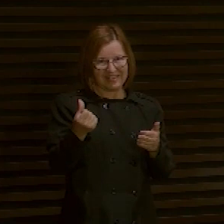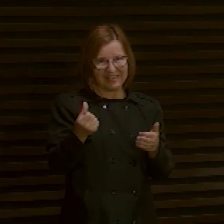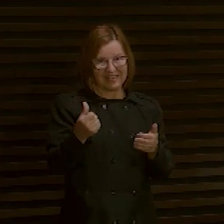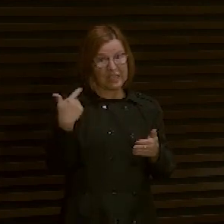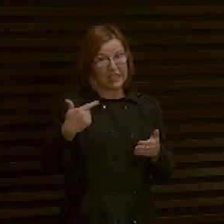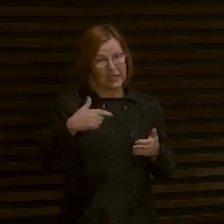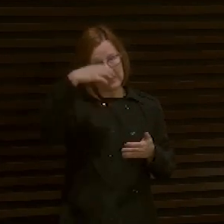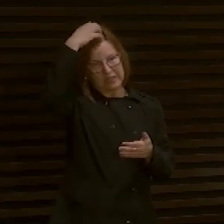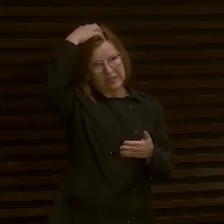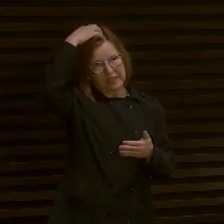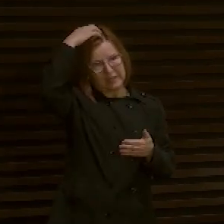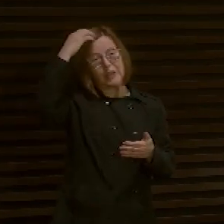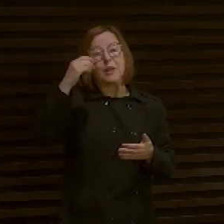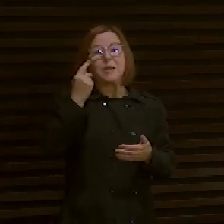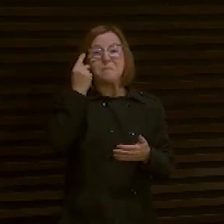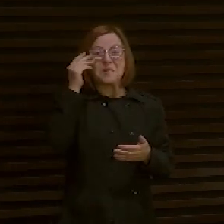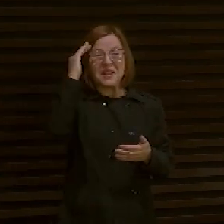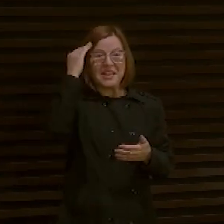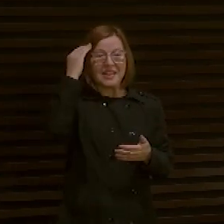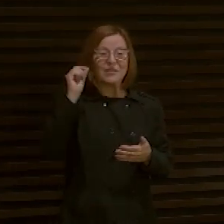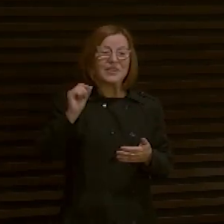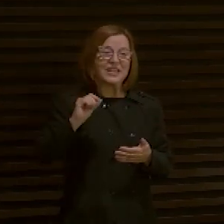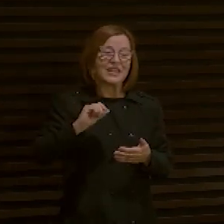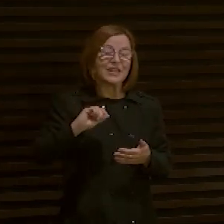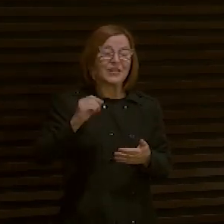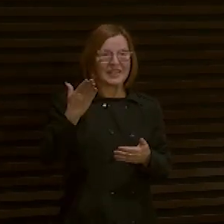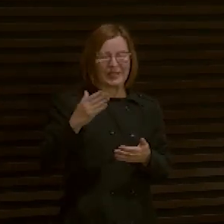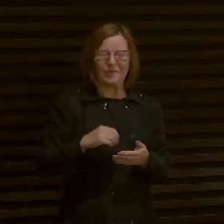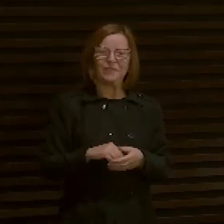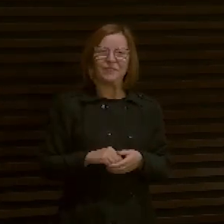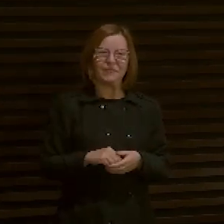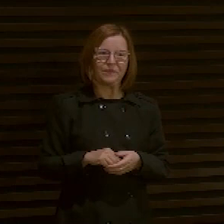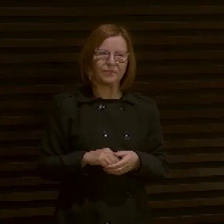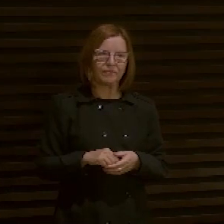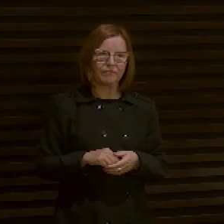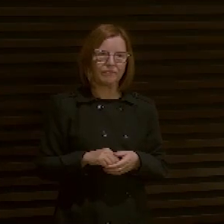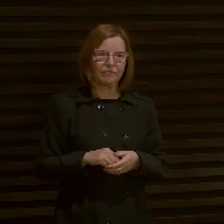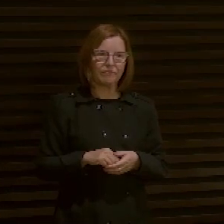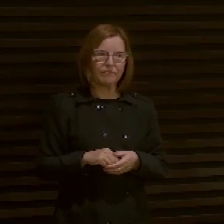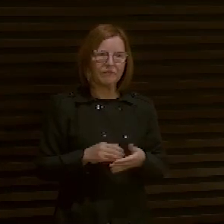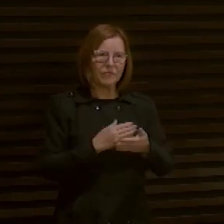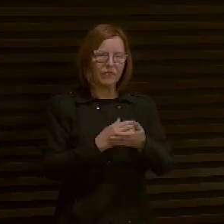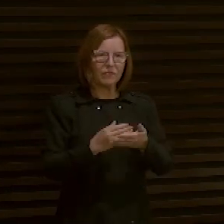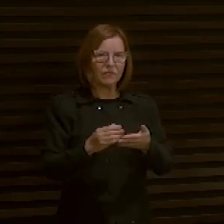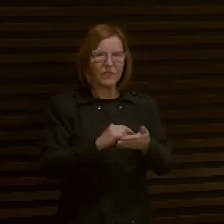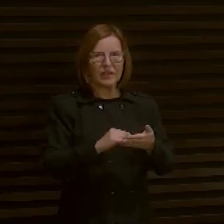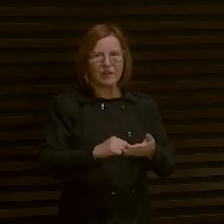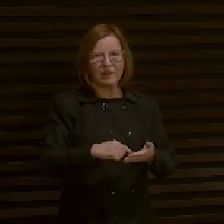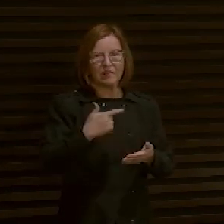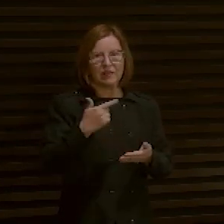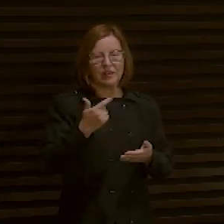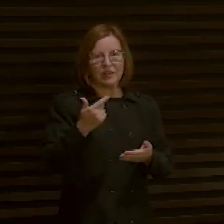uma recapitulação para a gente entender a situação aqui dos leprosos. A partir ali do versículo 24 do